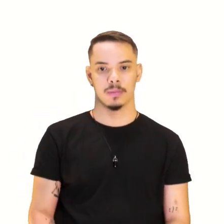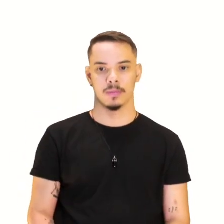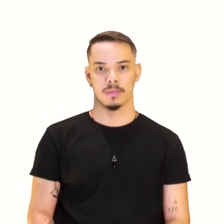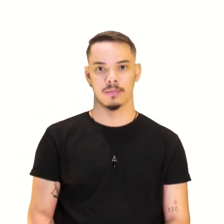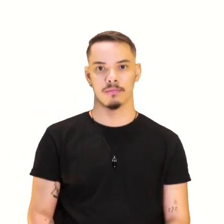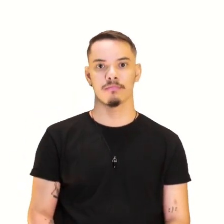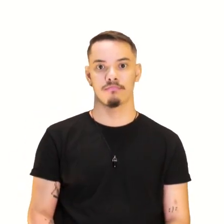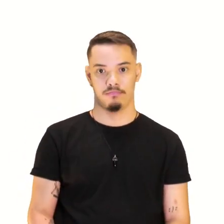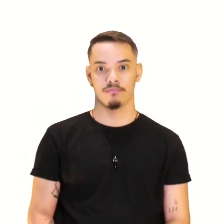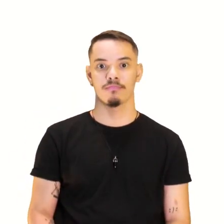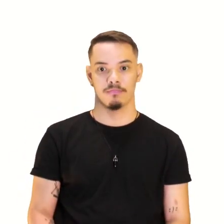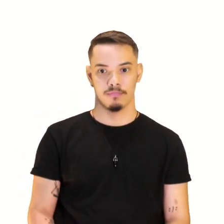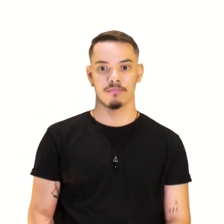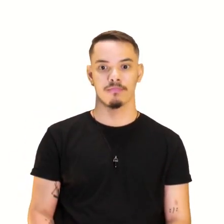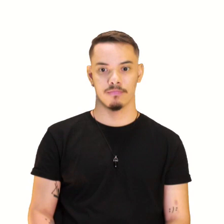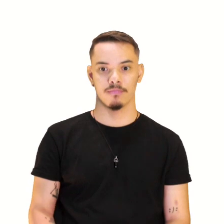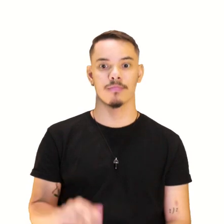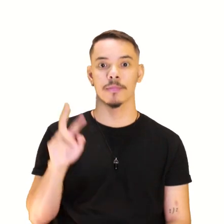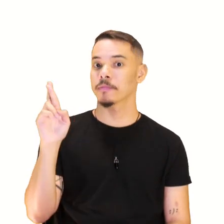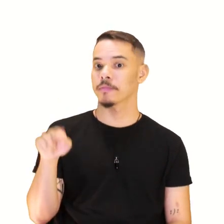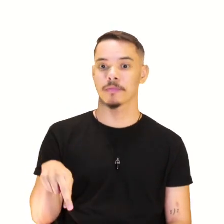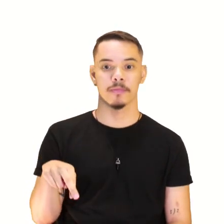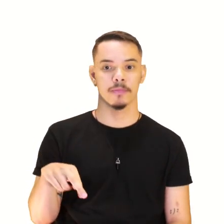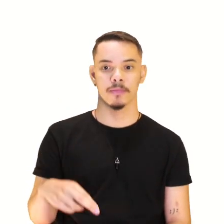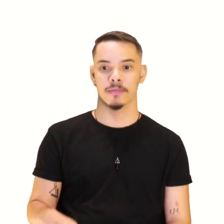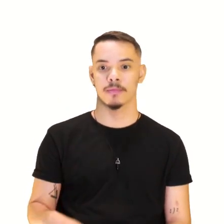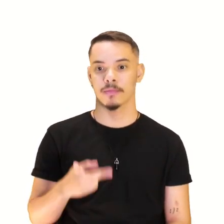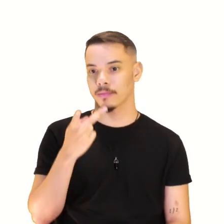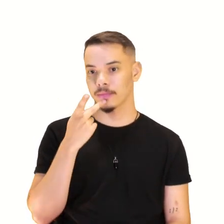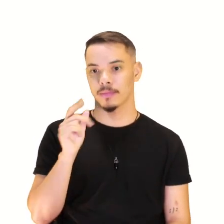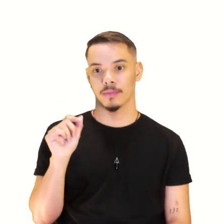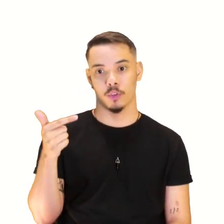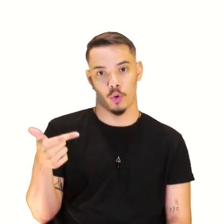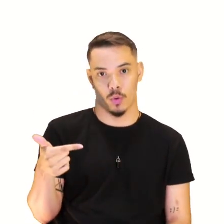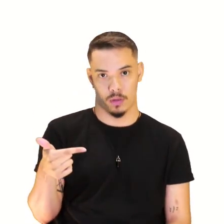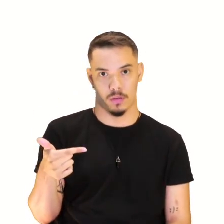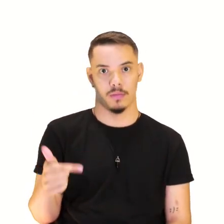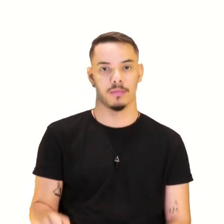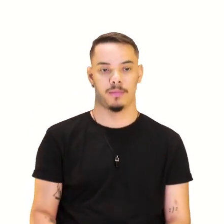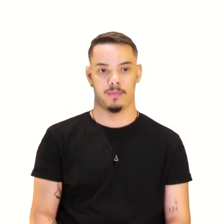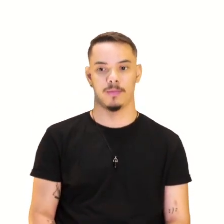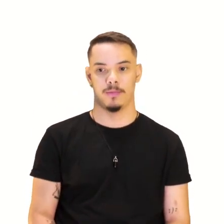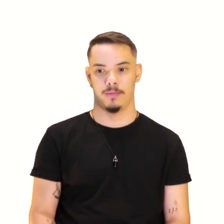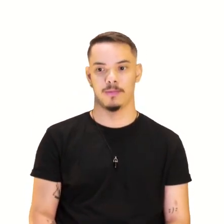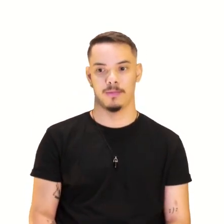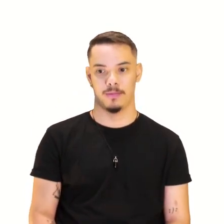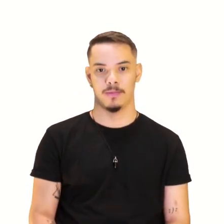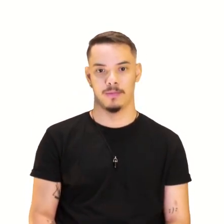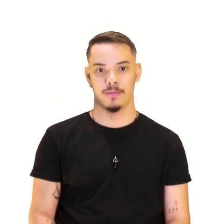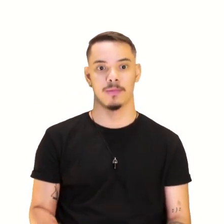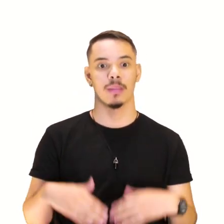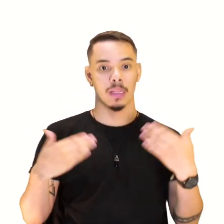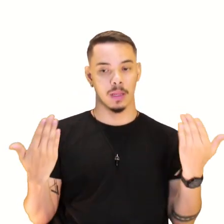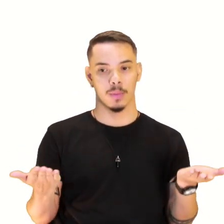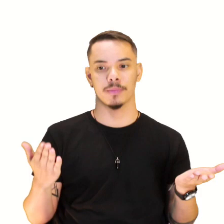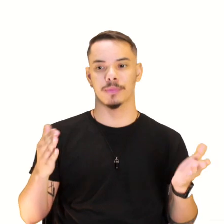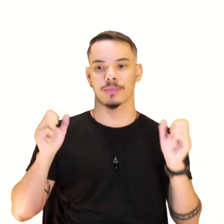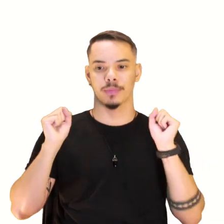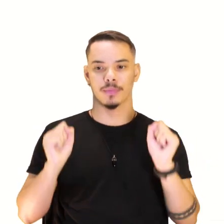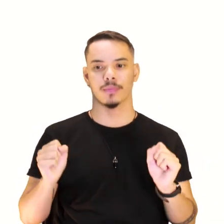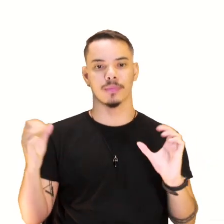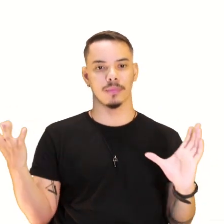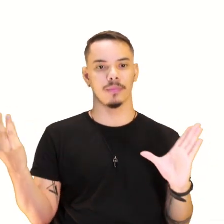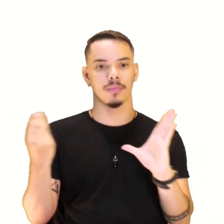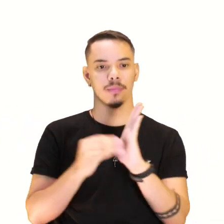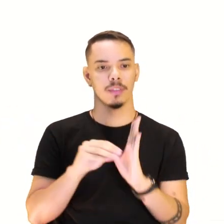A50 também, né? Isso. E a razão? Ele disse também, né? A razão é 2. Legal. Então, a gente pode aplicar o